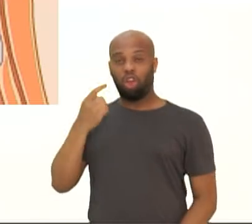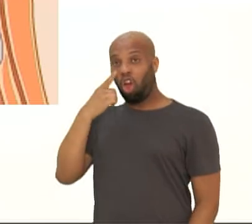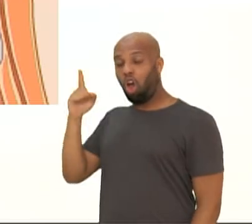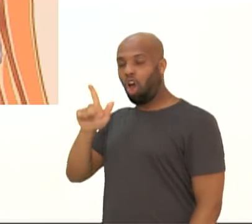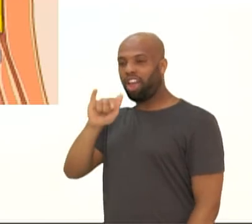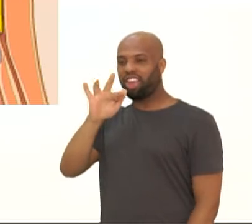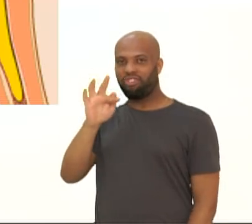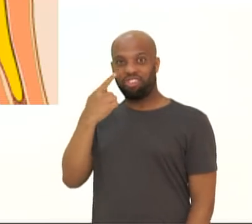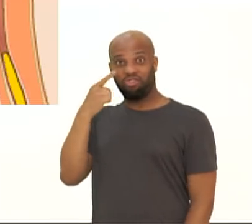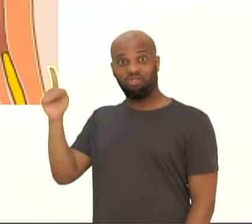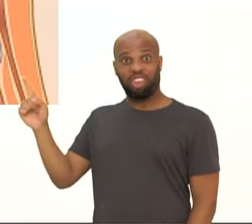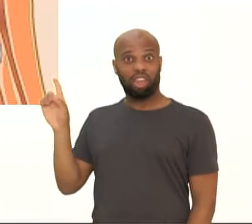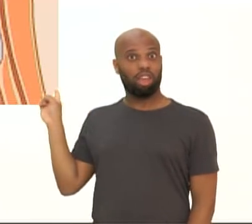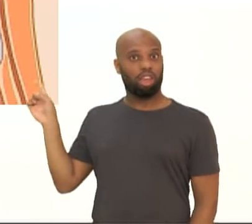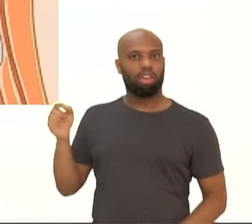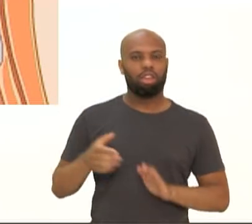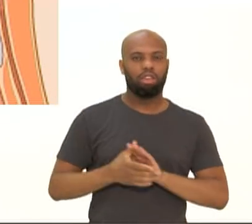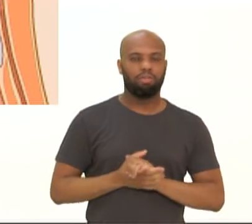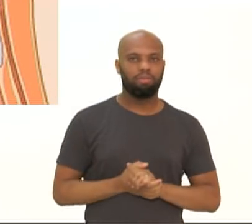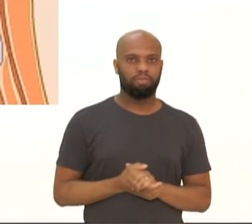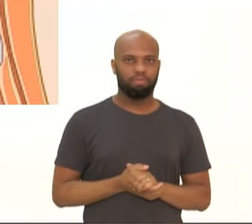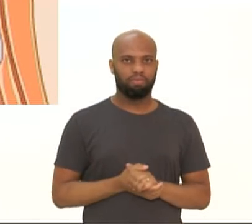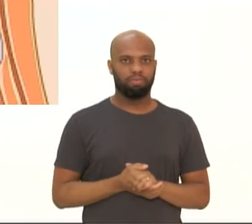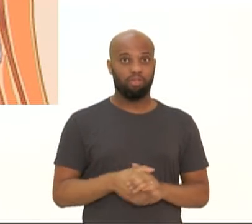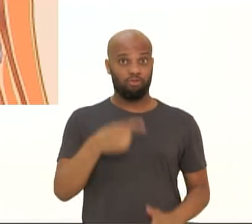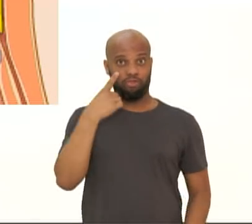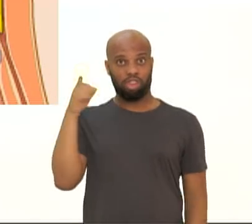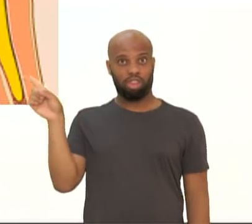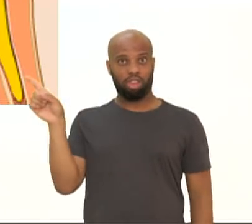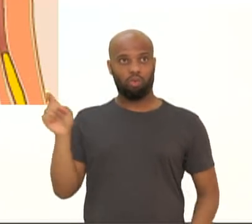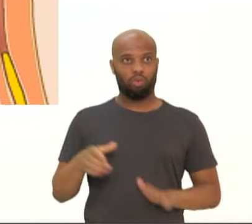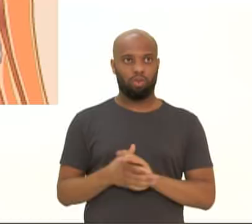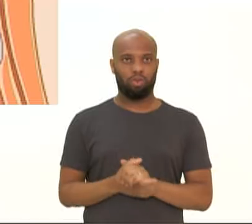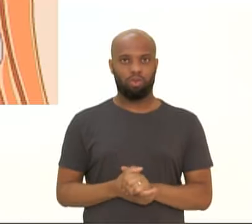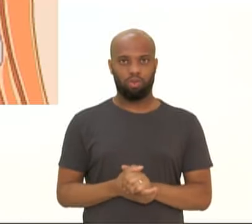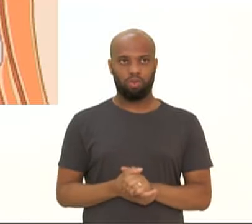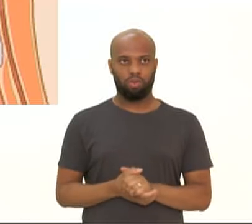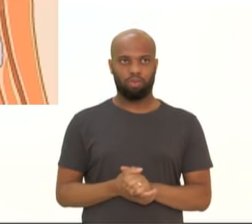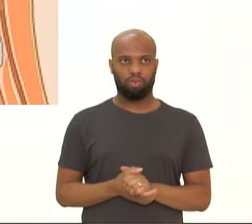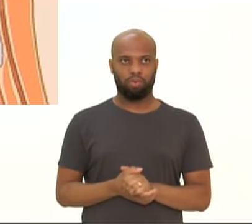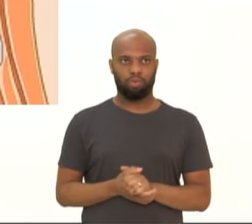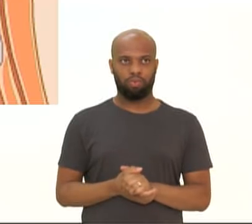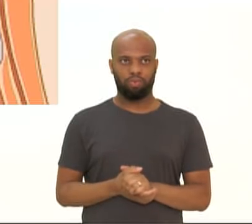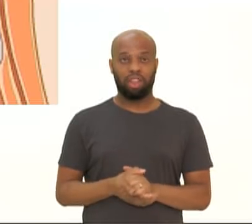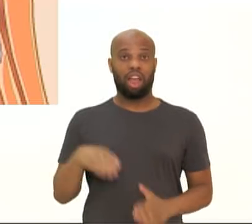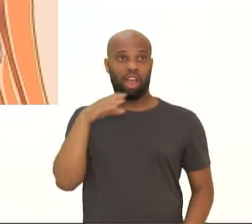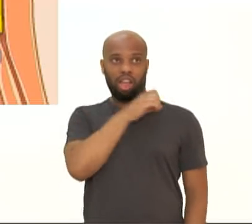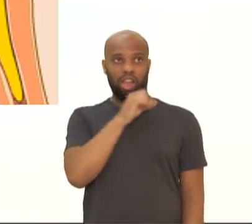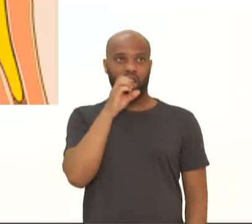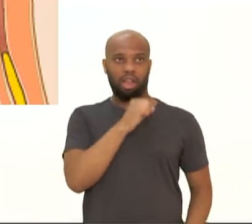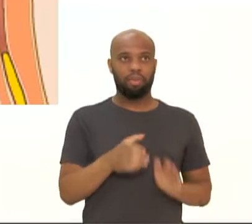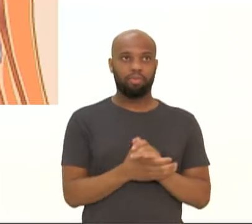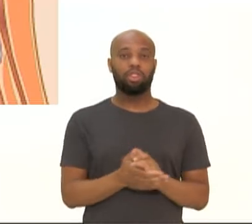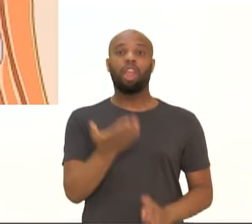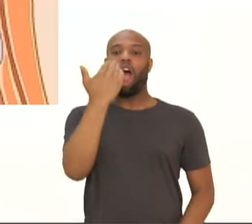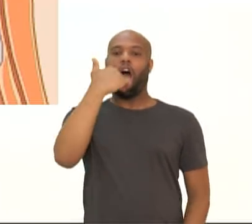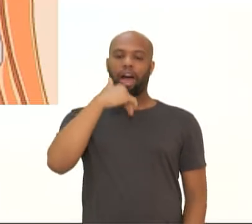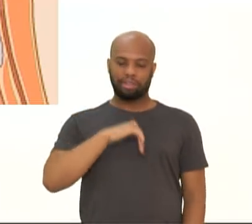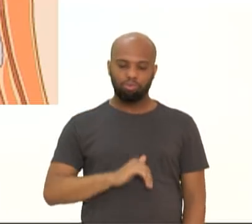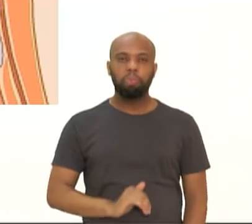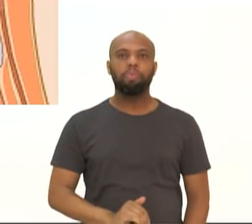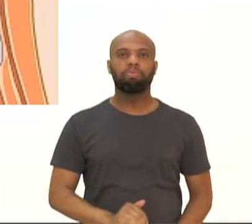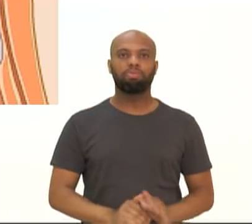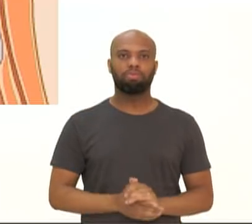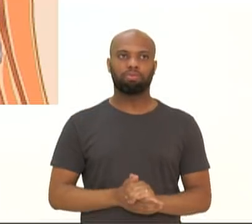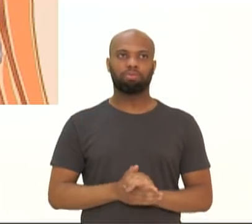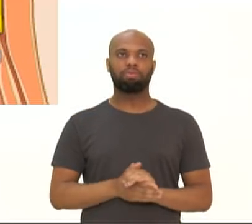GIF animado que fica muito mais fácil de entender. Olha só. Aqui tá bem rápido, a pessoa engole o alimento.